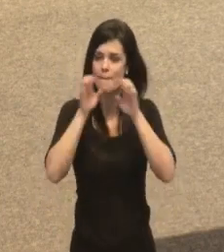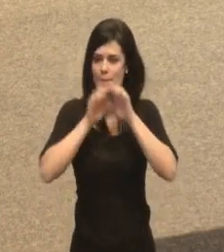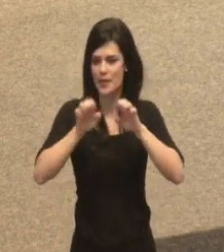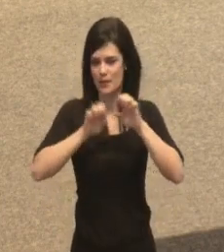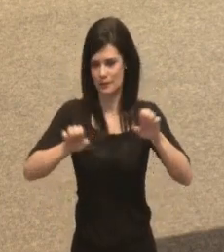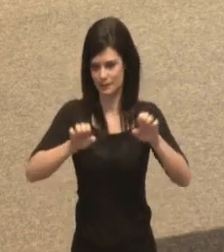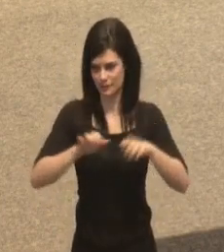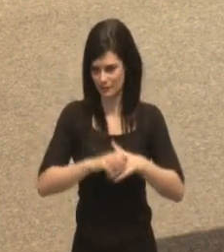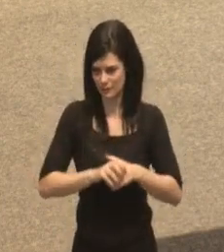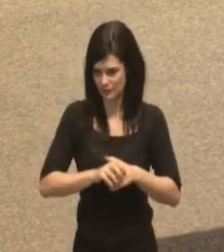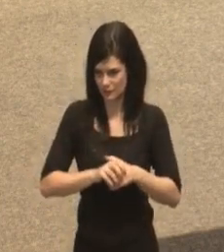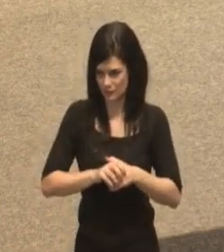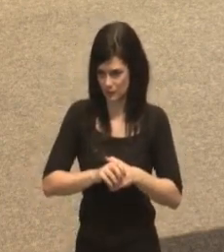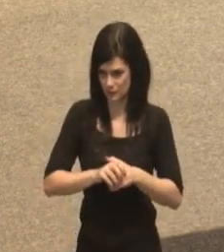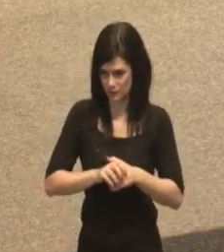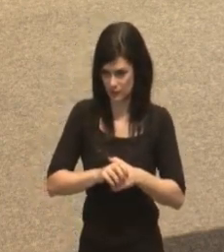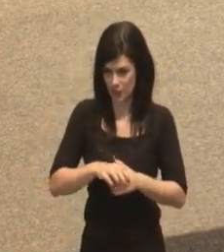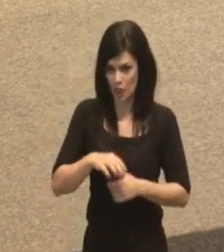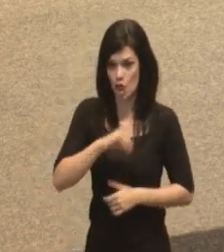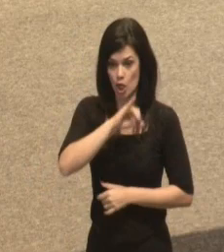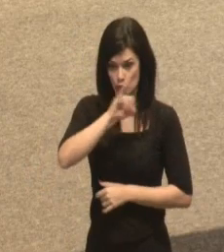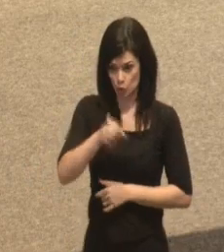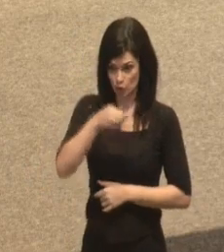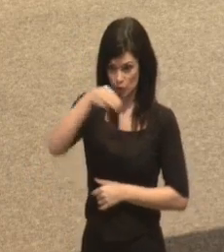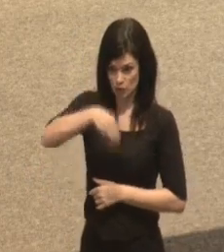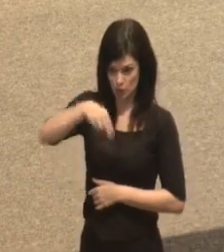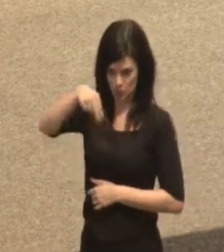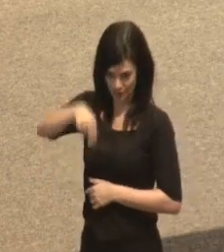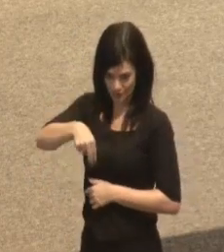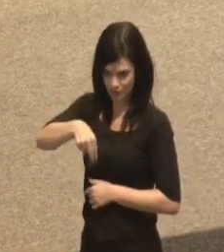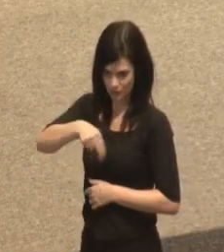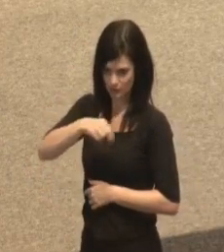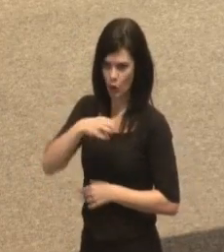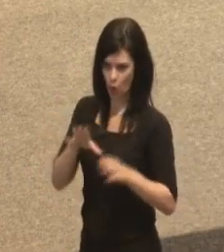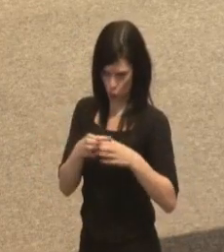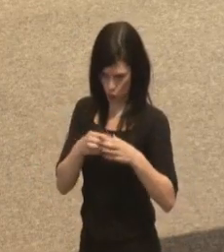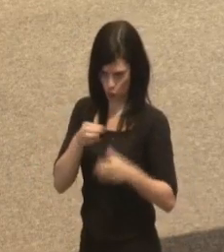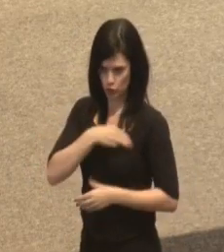49% do orçamento da Junta de Missões Nacionais